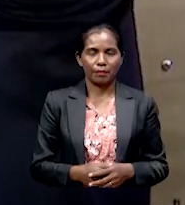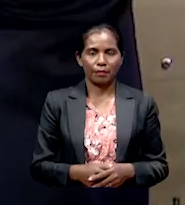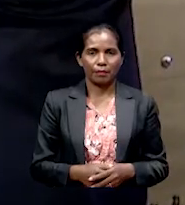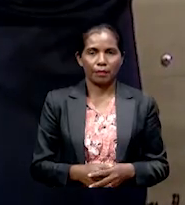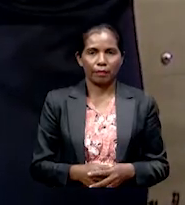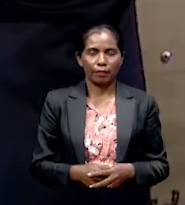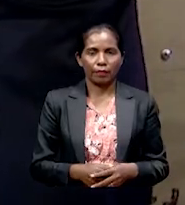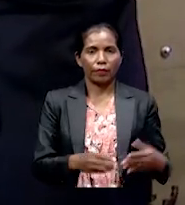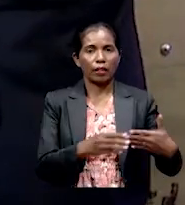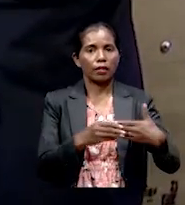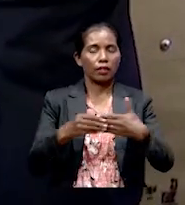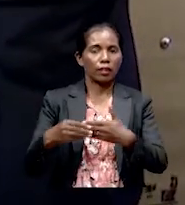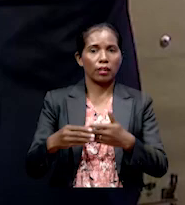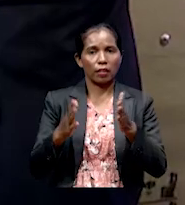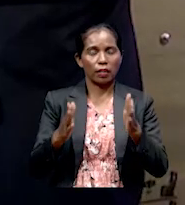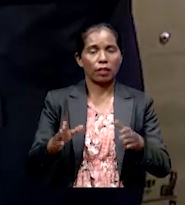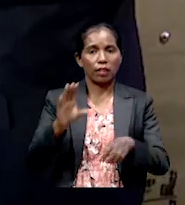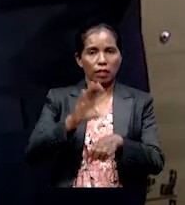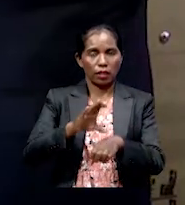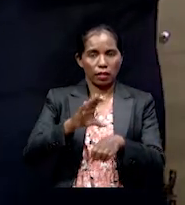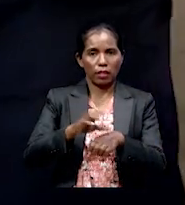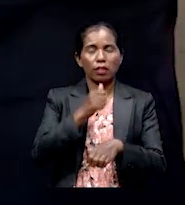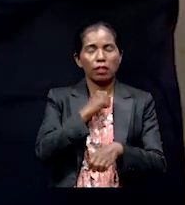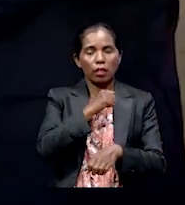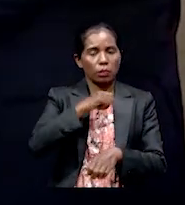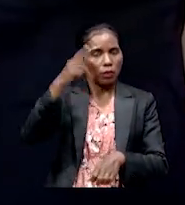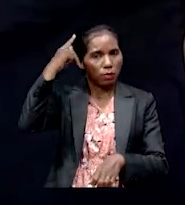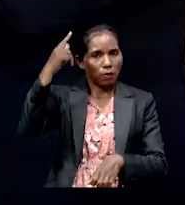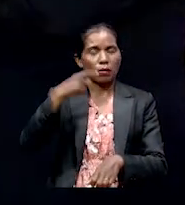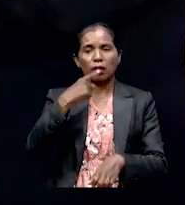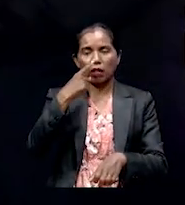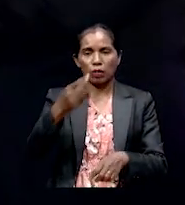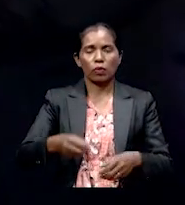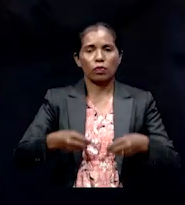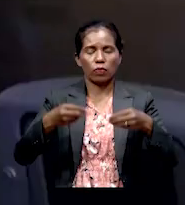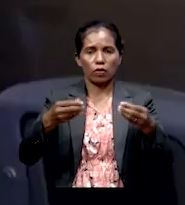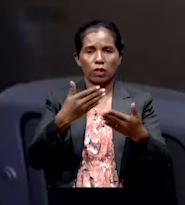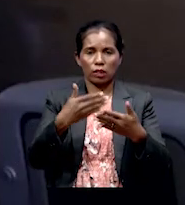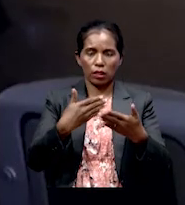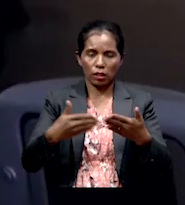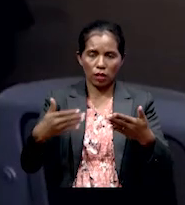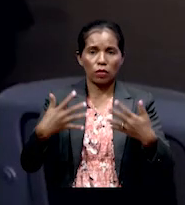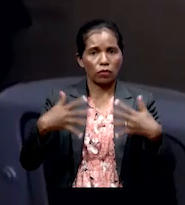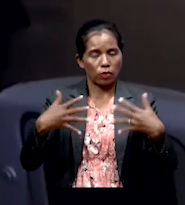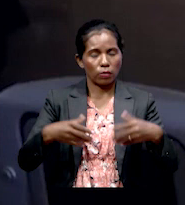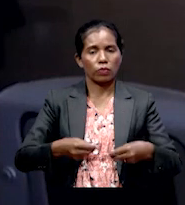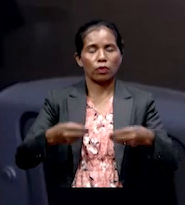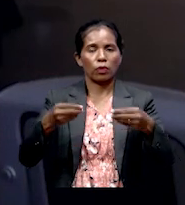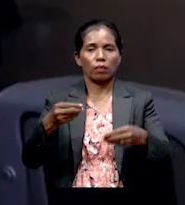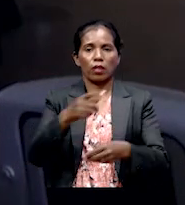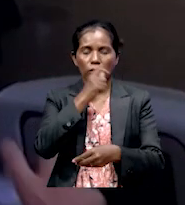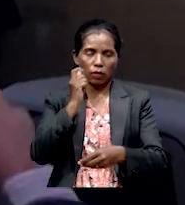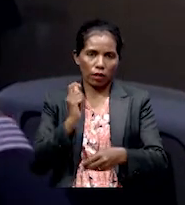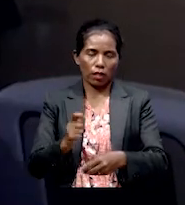Líder máximo da Igreja Católica Romana Hatete, moralmente legítimo, a tu fornecer arma para a Ucrânia, a tu ajuda a nação defende a